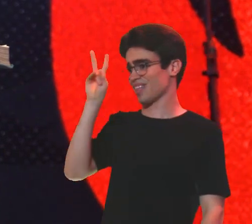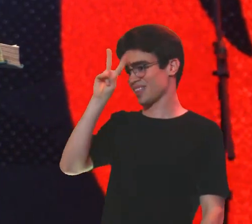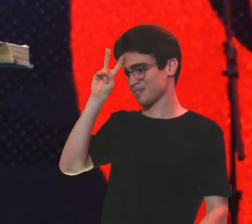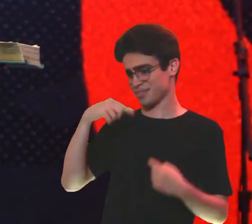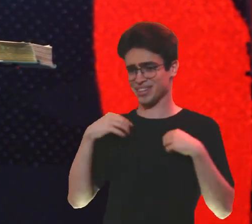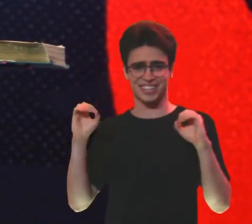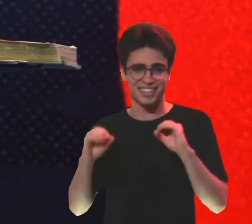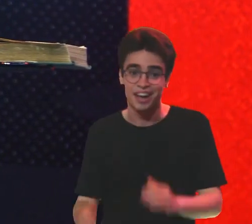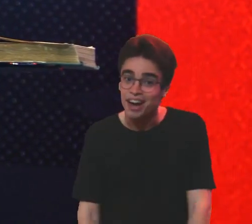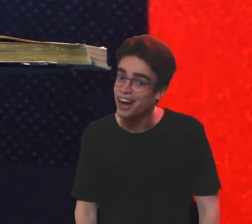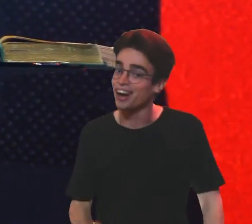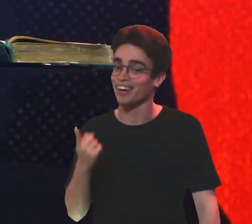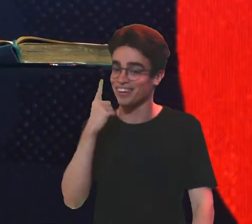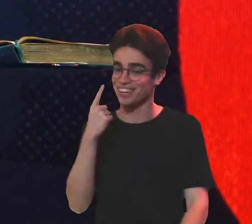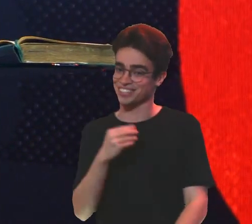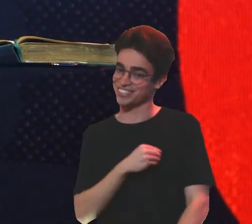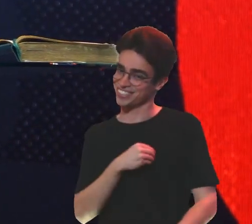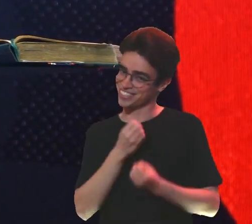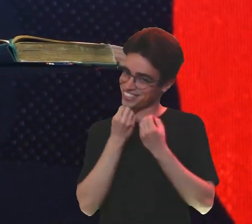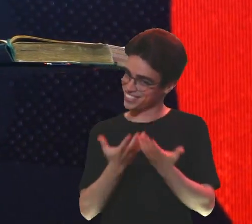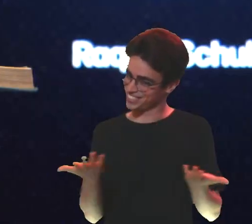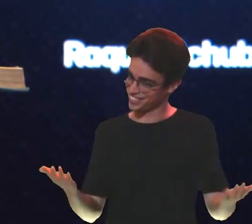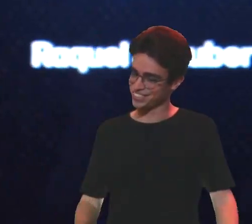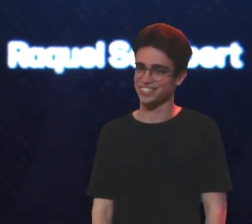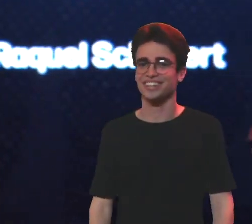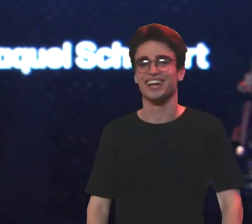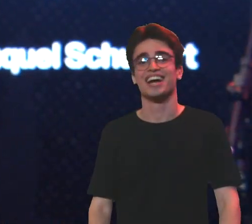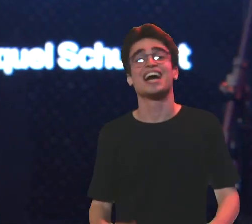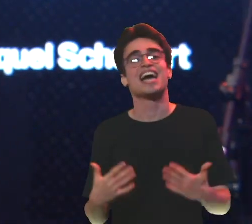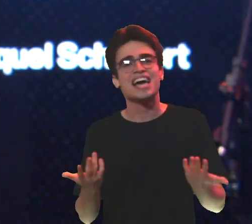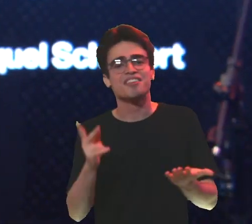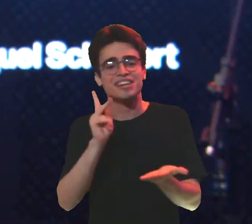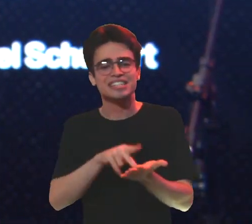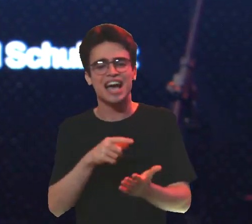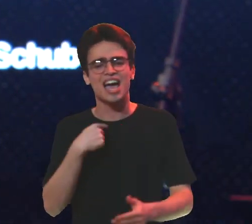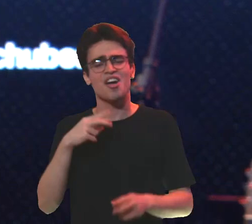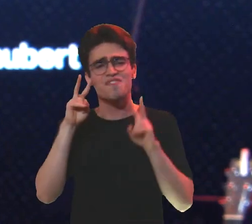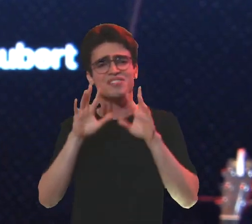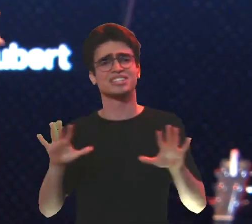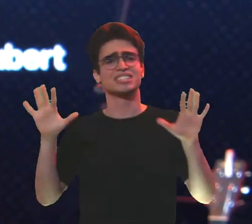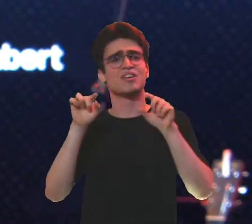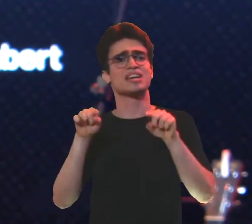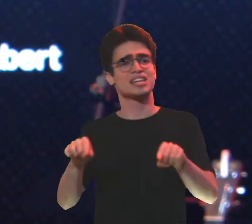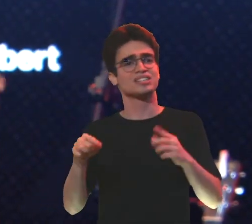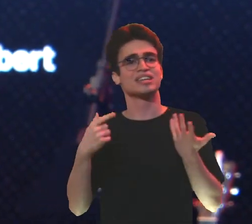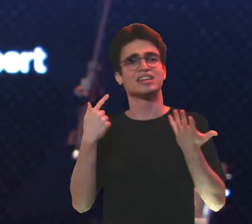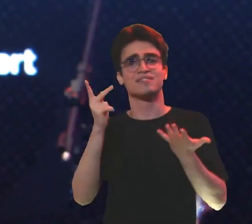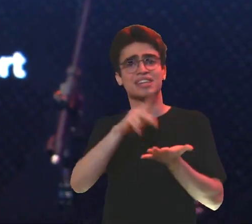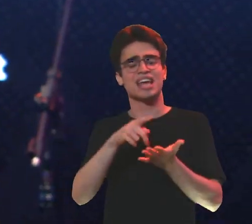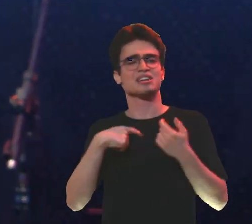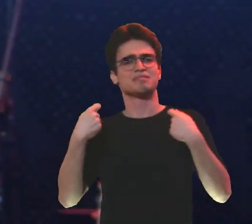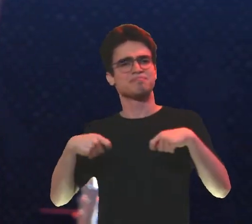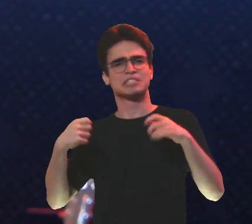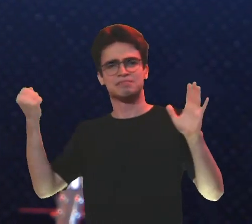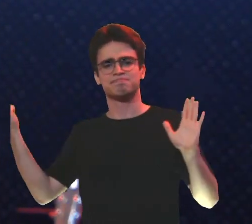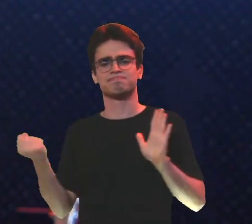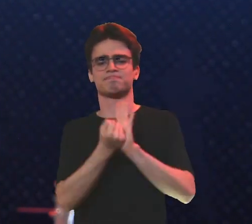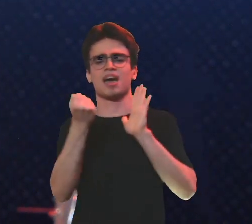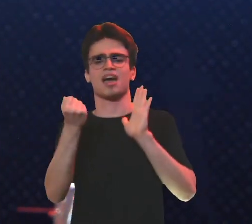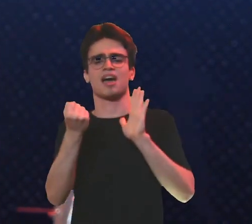ao pensamento, né, gente? Confessando os pecados. E eu tinha essa visão de que eu precisava fazer algo